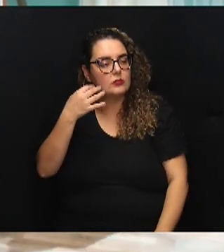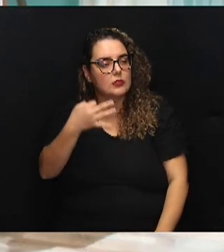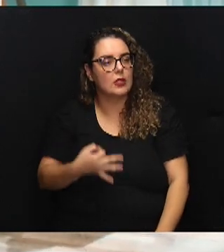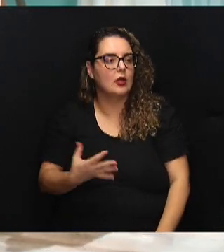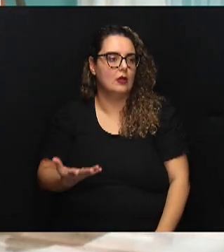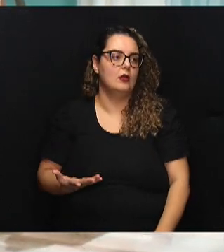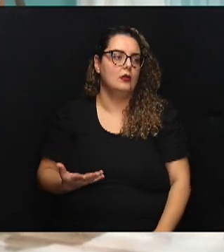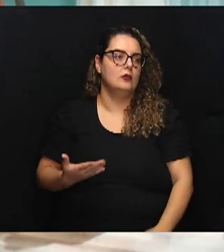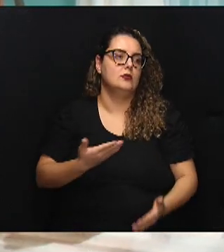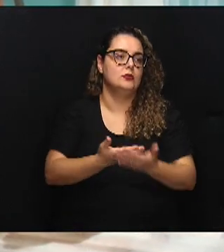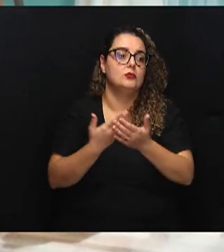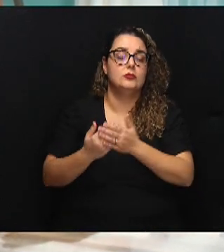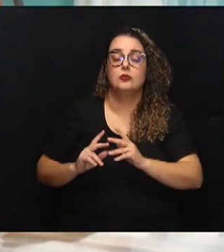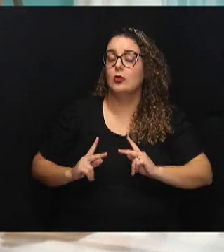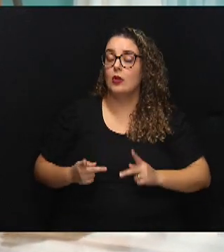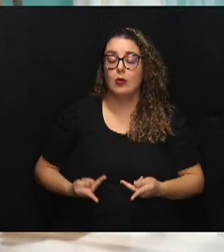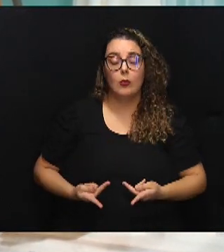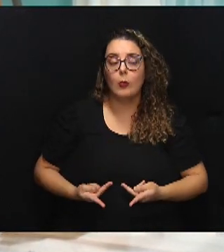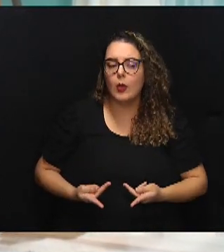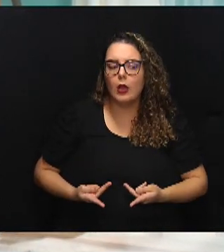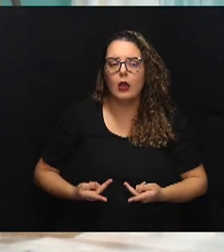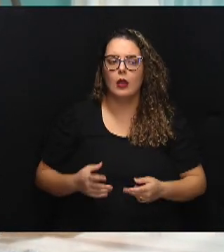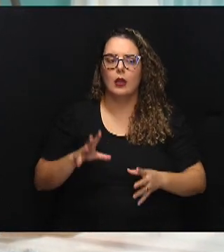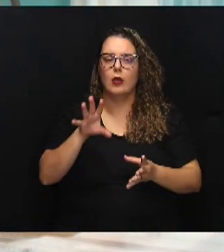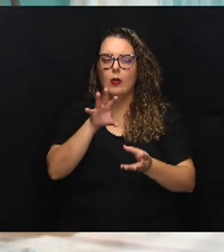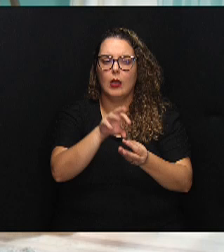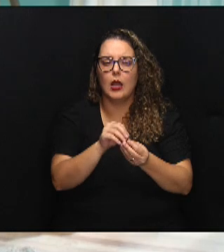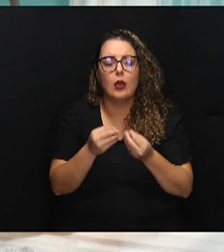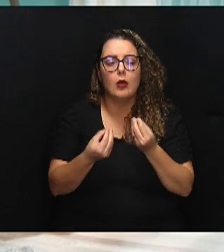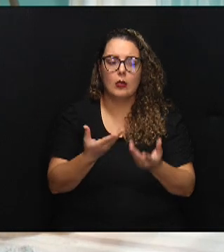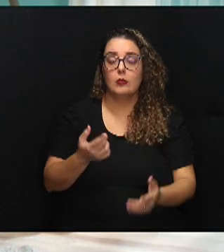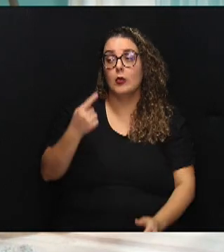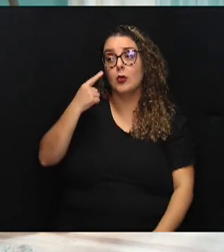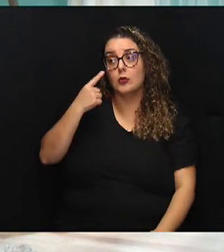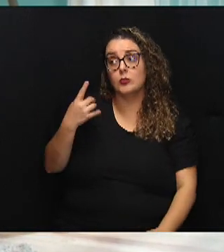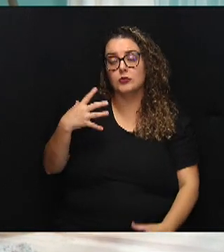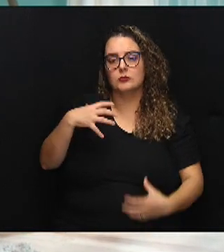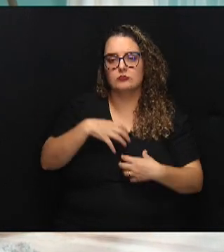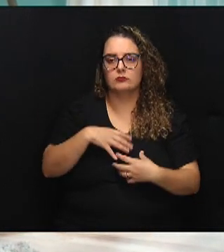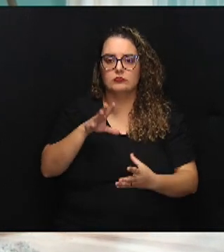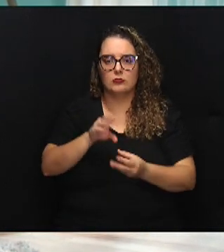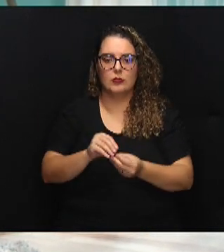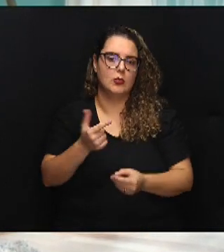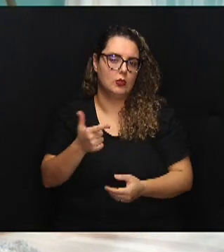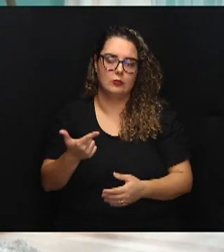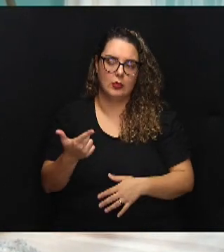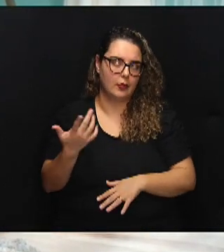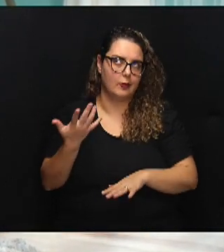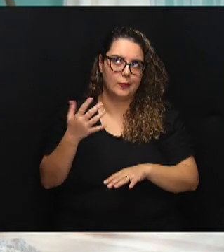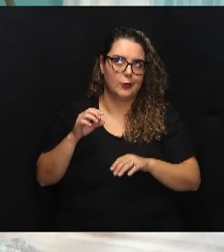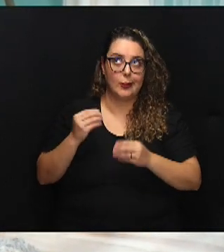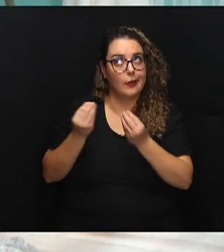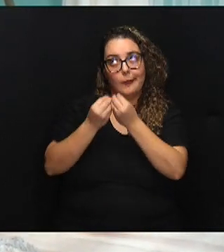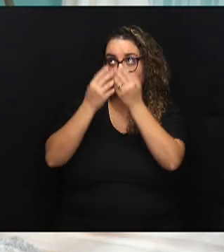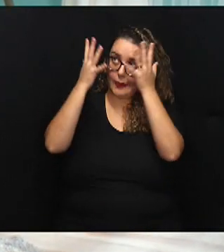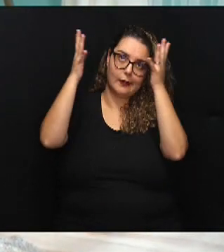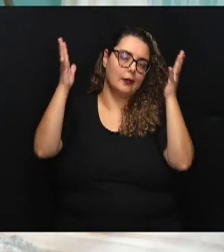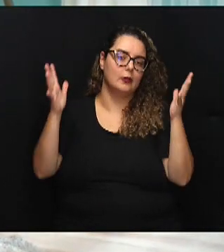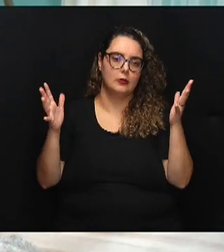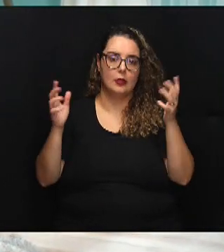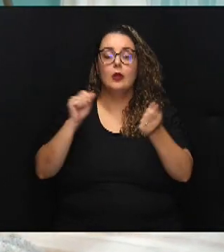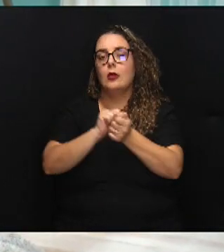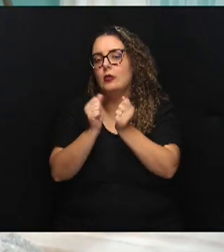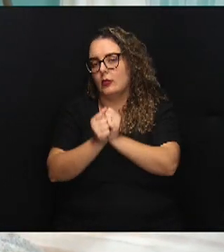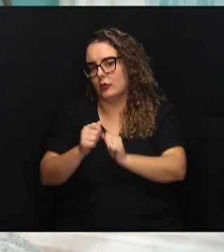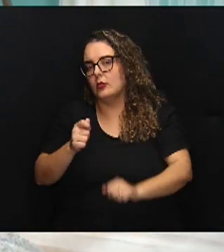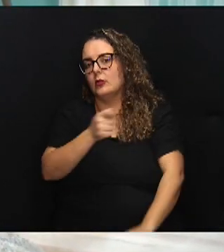um resumo, enfim, como é que é? A forma ideal, ela não existe como fórmula mágica. A forma ideal é aquela que se adequa Não é ao uma perfil